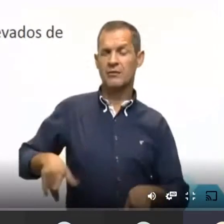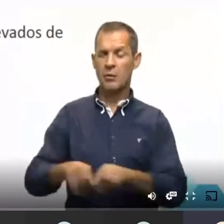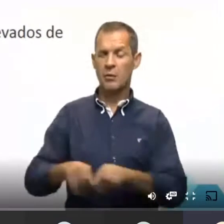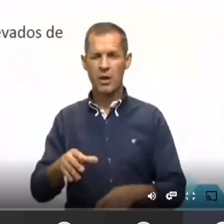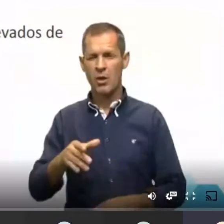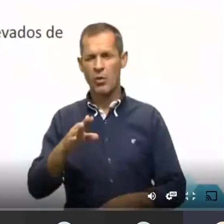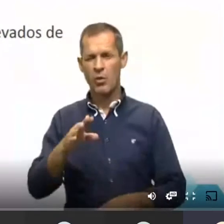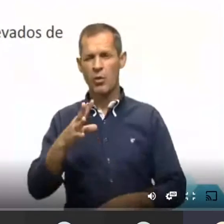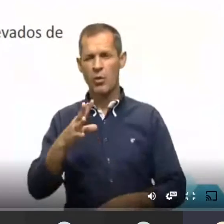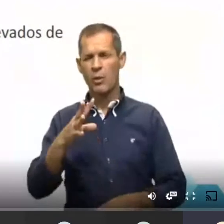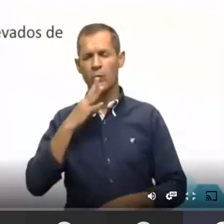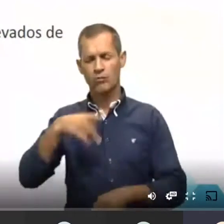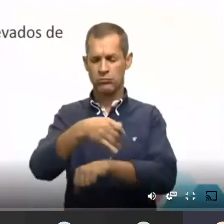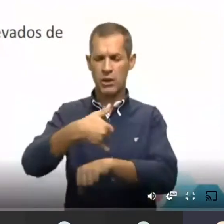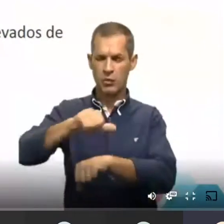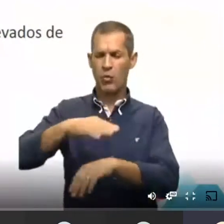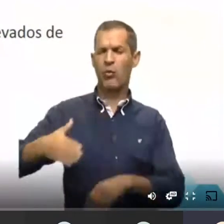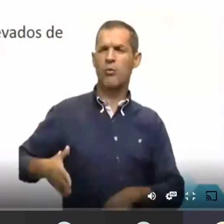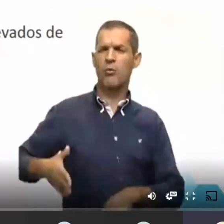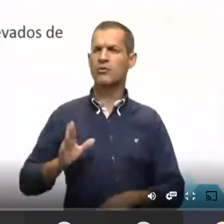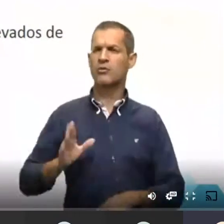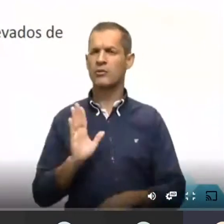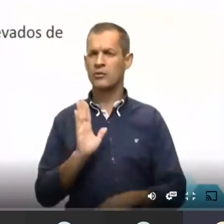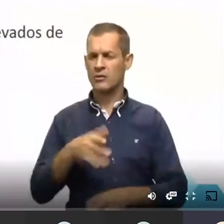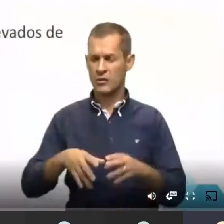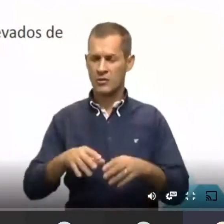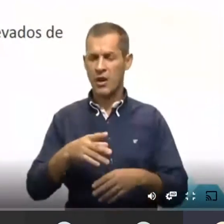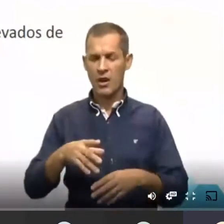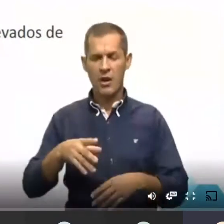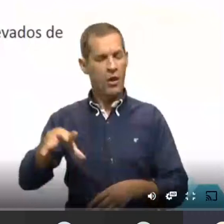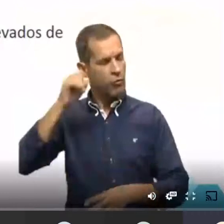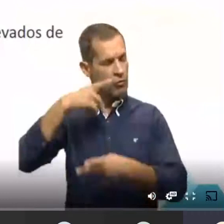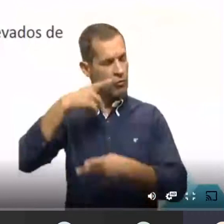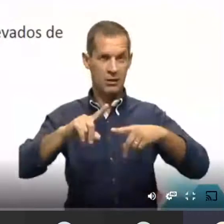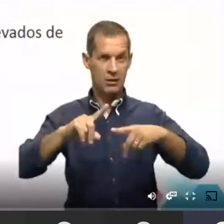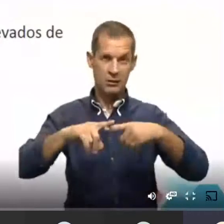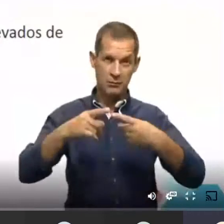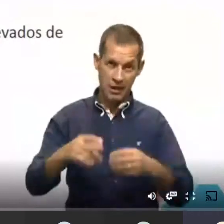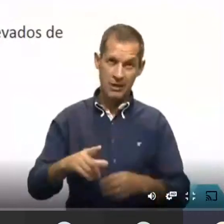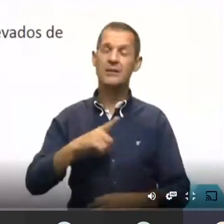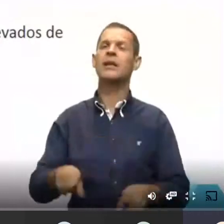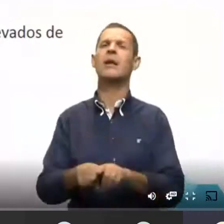como gordura no fígado, provavelmente vocês já ouviram falar de esteatose hepática.